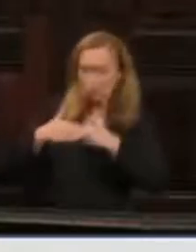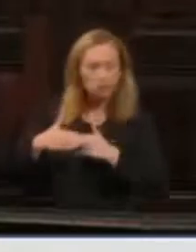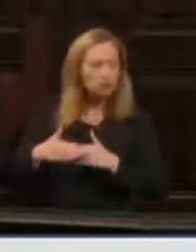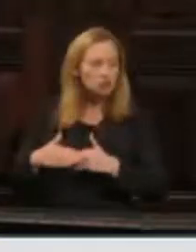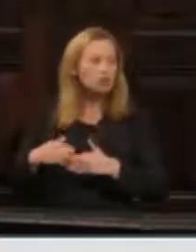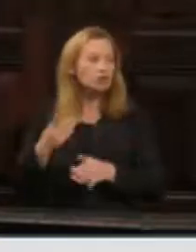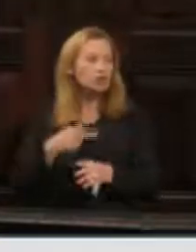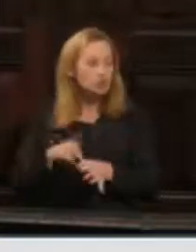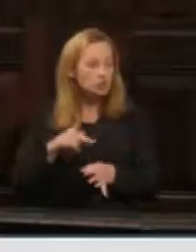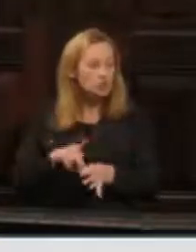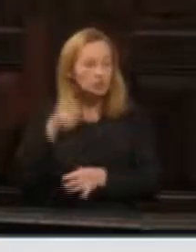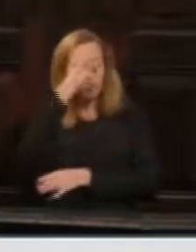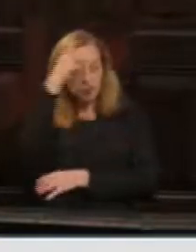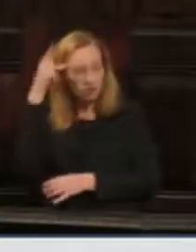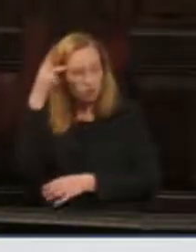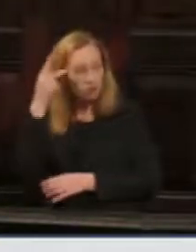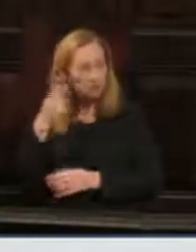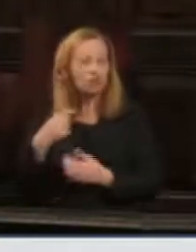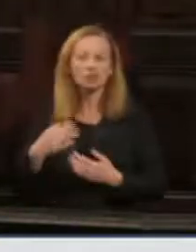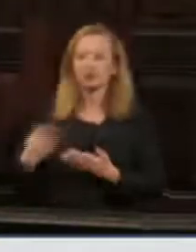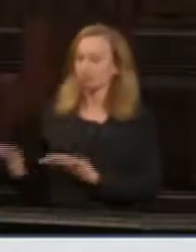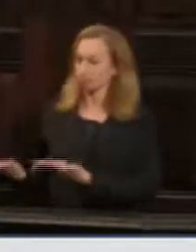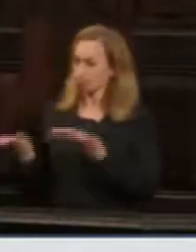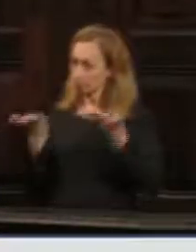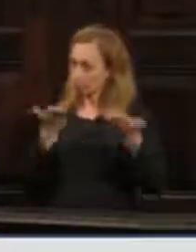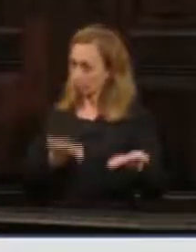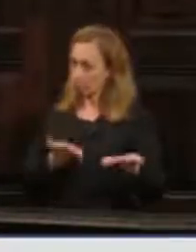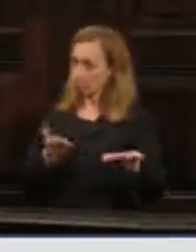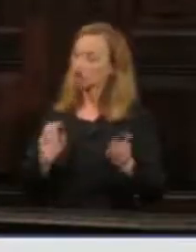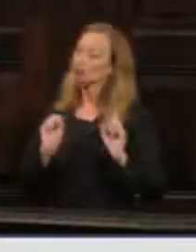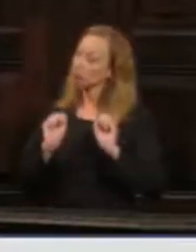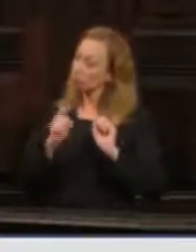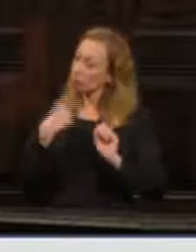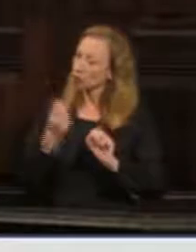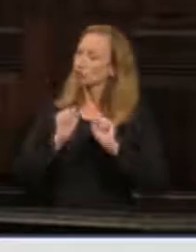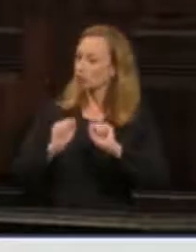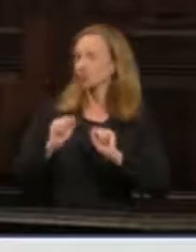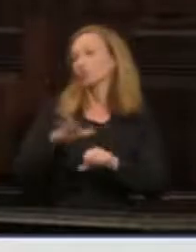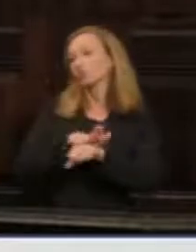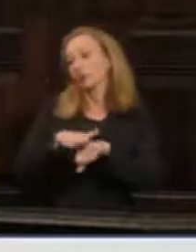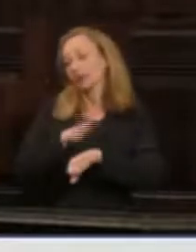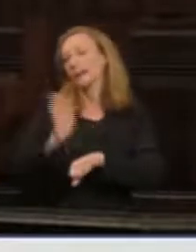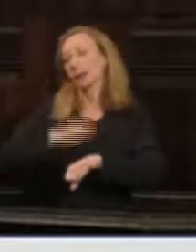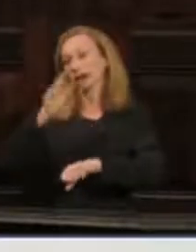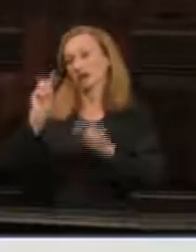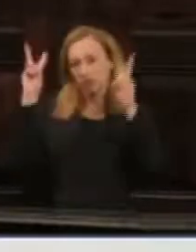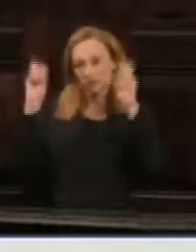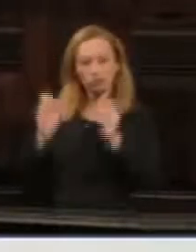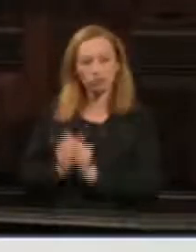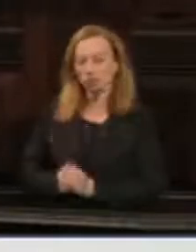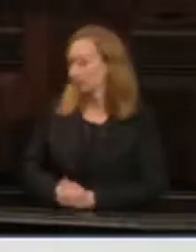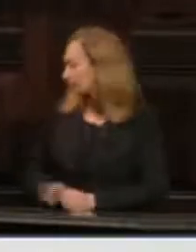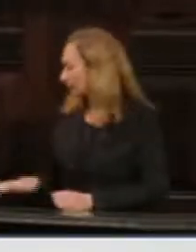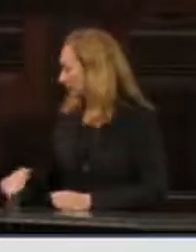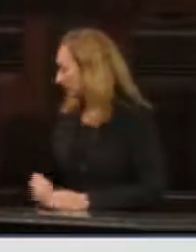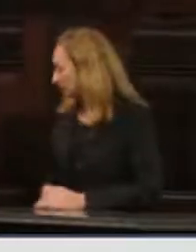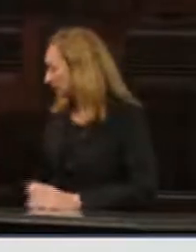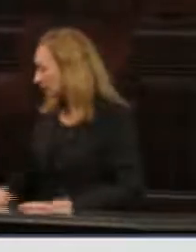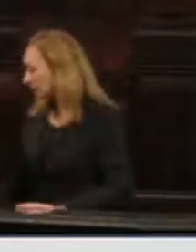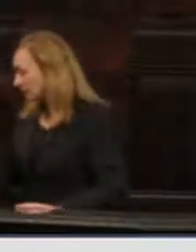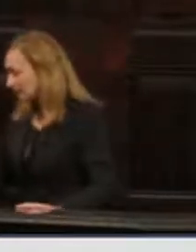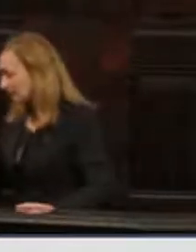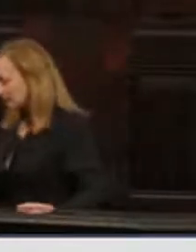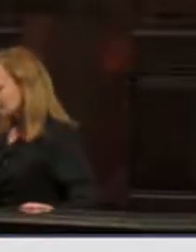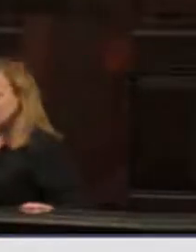práticas e pessoas. Então fica aqui o meu convite para que a gente possa articular mais processos efetivos como esse. Uma parte só. É Renan, né?